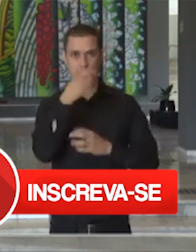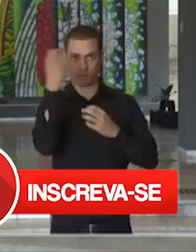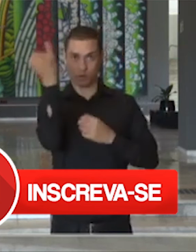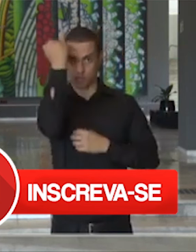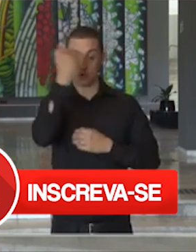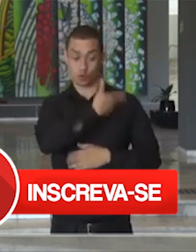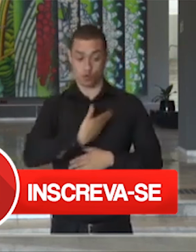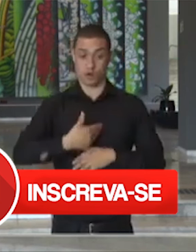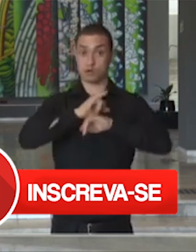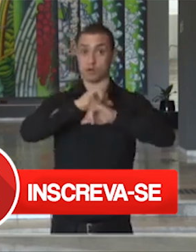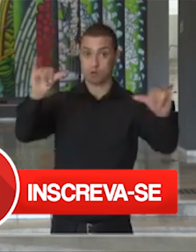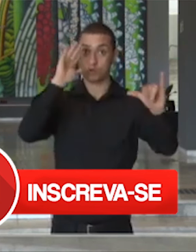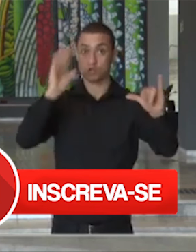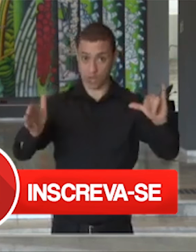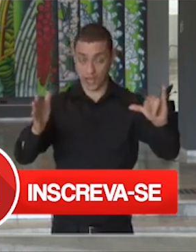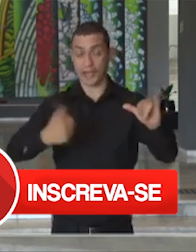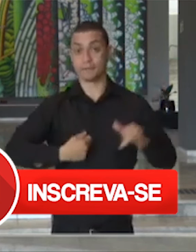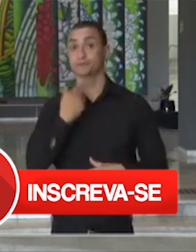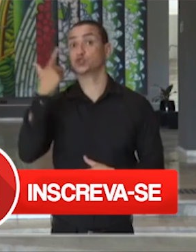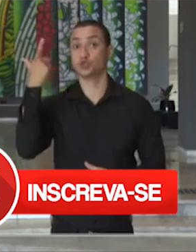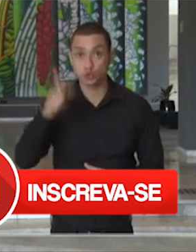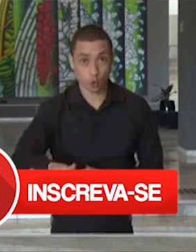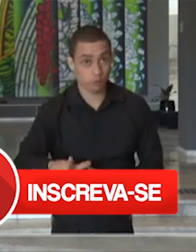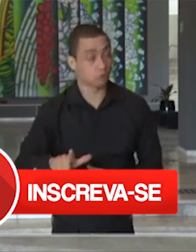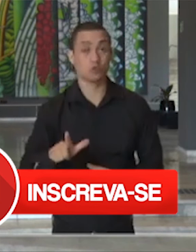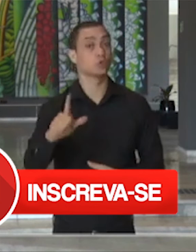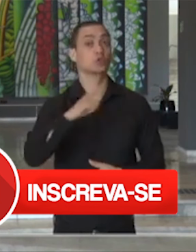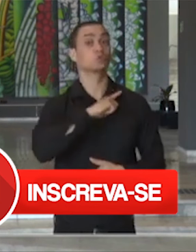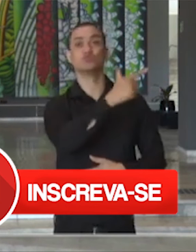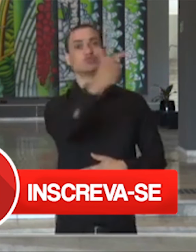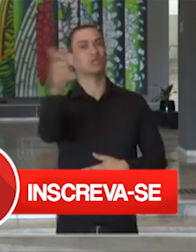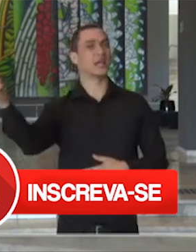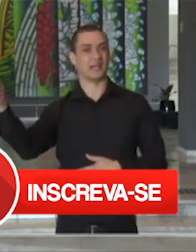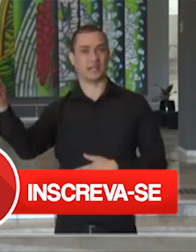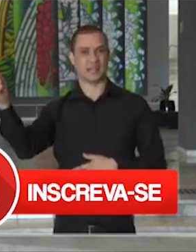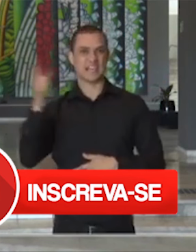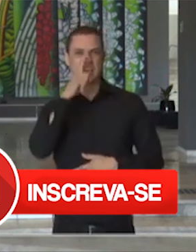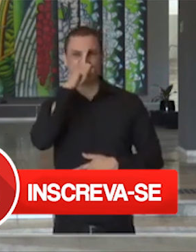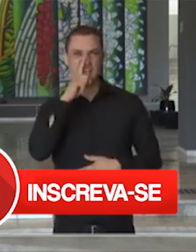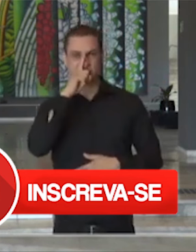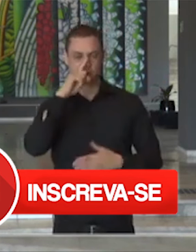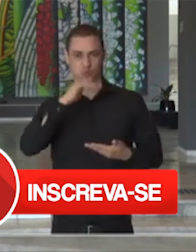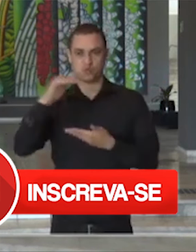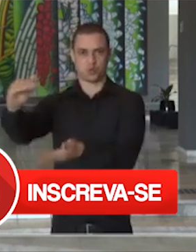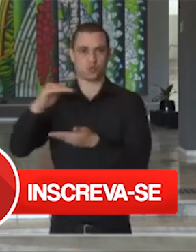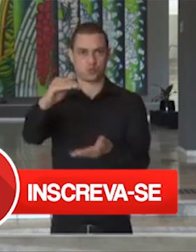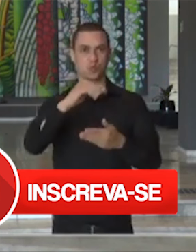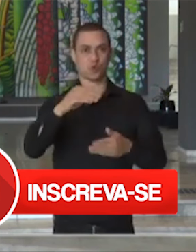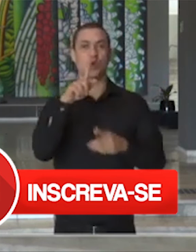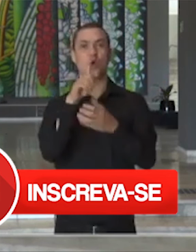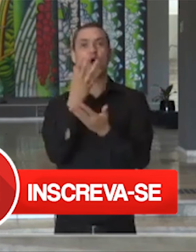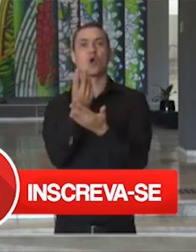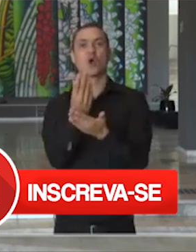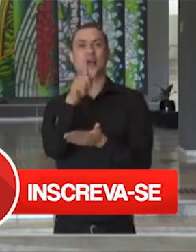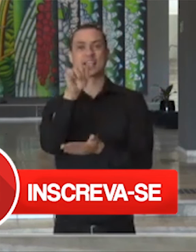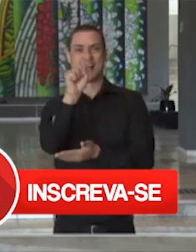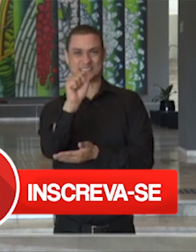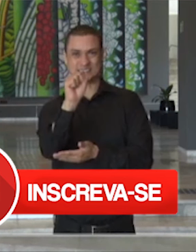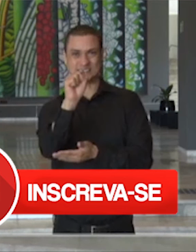vamos reafirmar, não existe risco de desabastecimento de gás, de botijão de